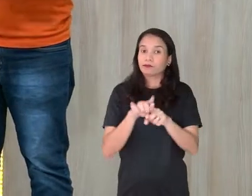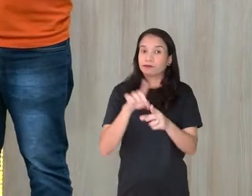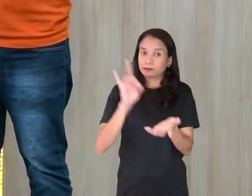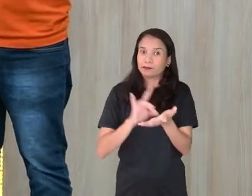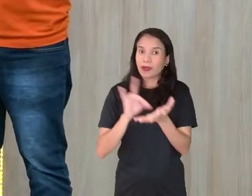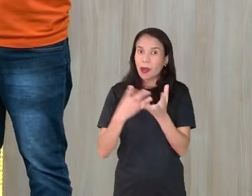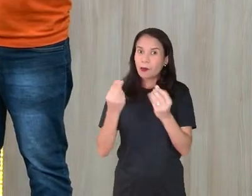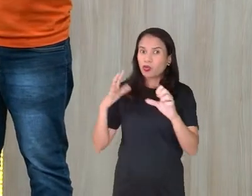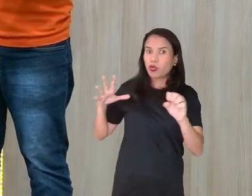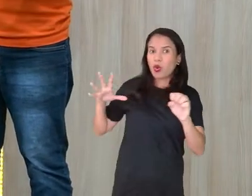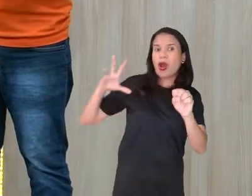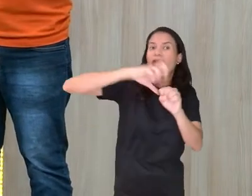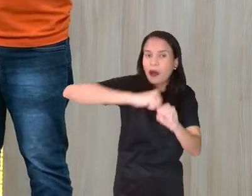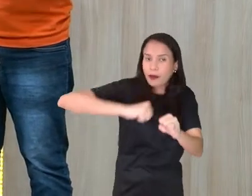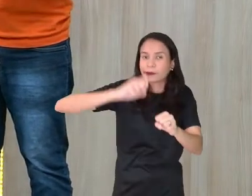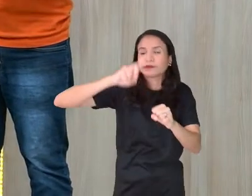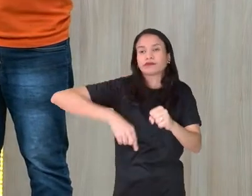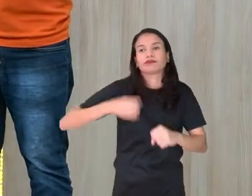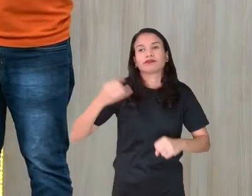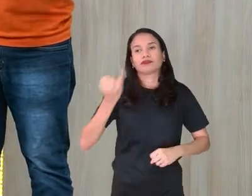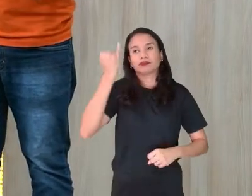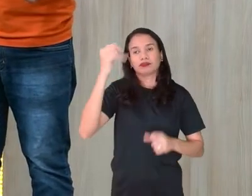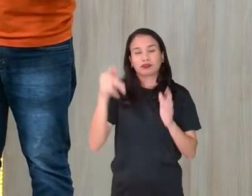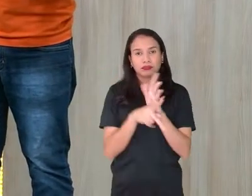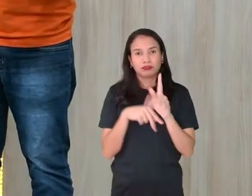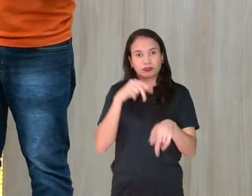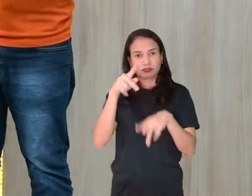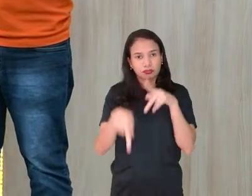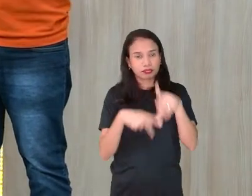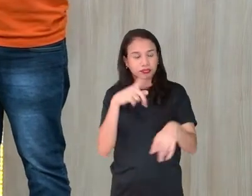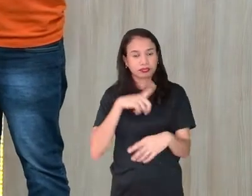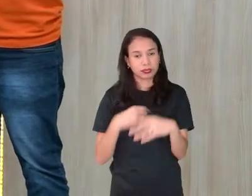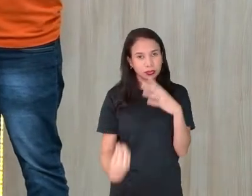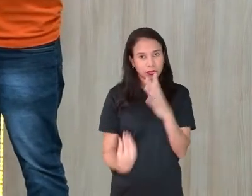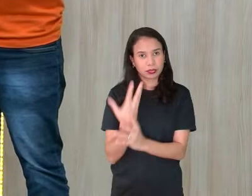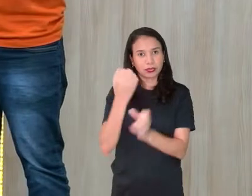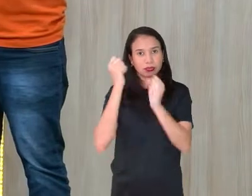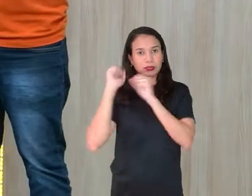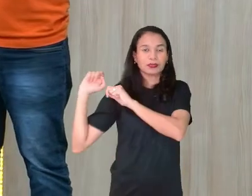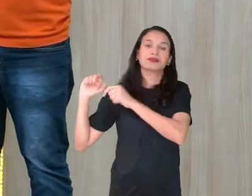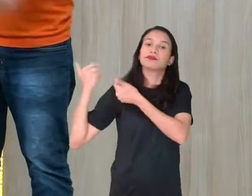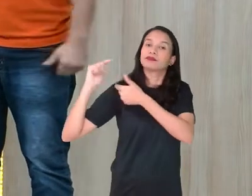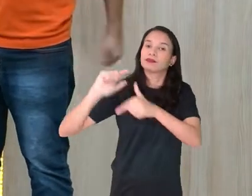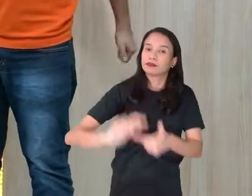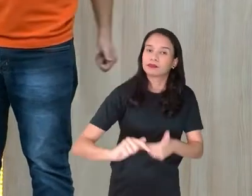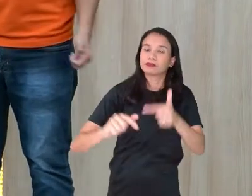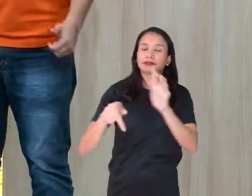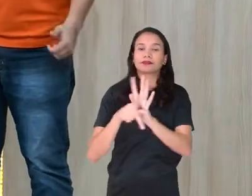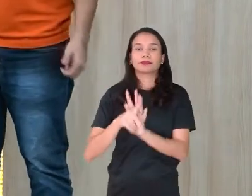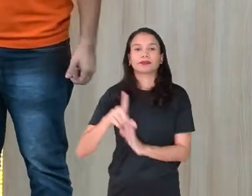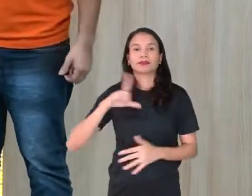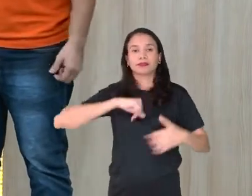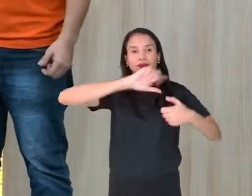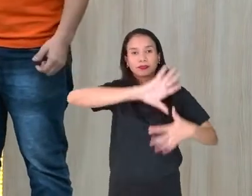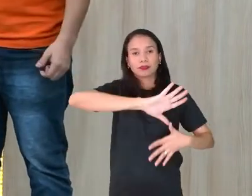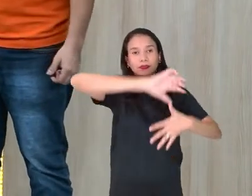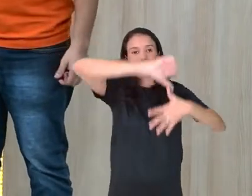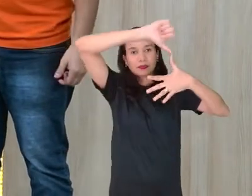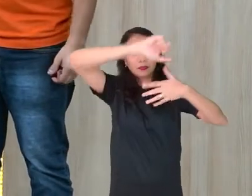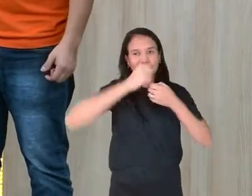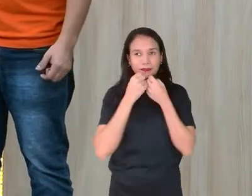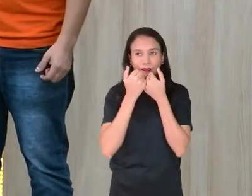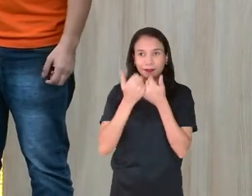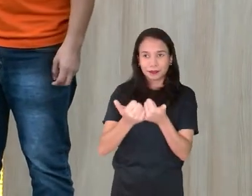extremamente caçado, é muito importante para os povos originários, né, para os povos tradicionais daí da América do Norte. Beleza,